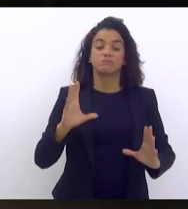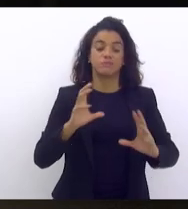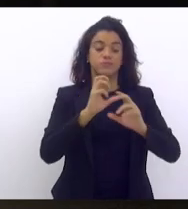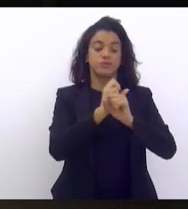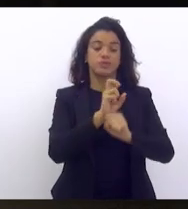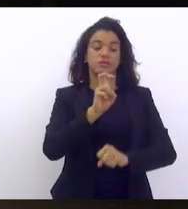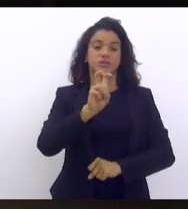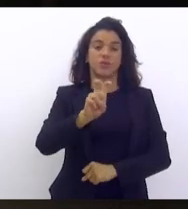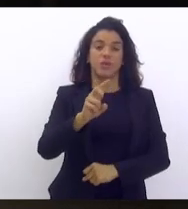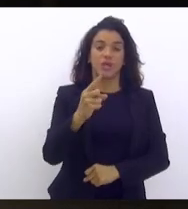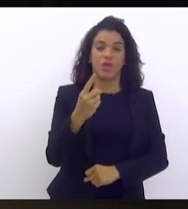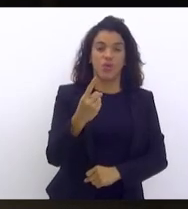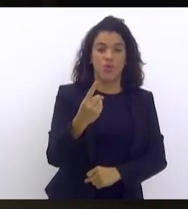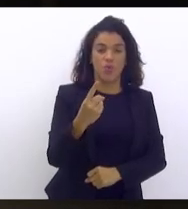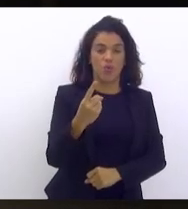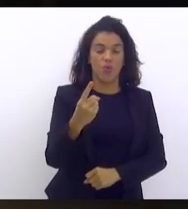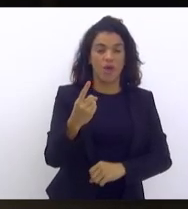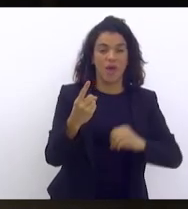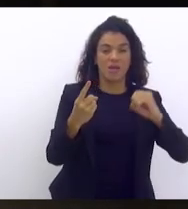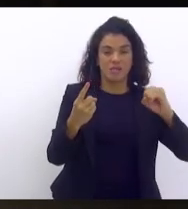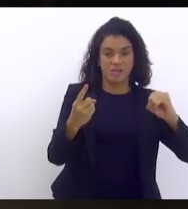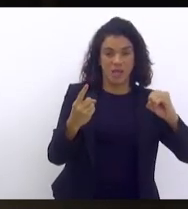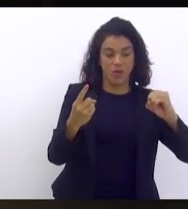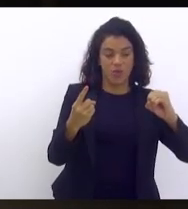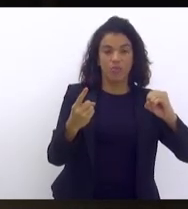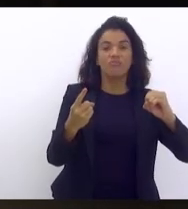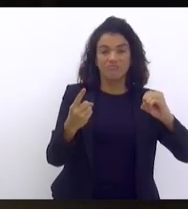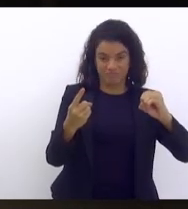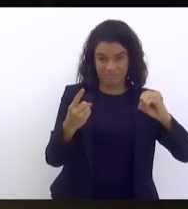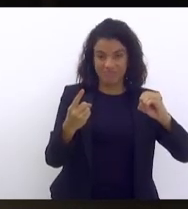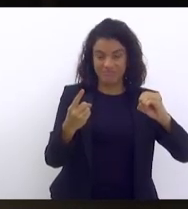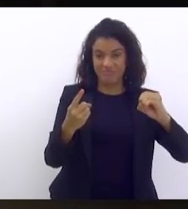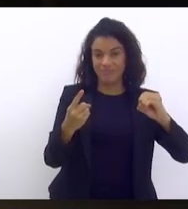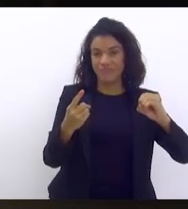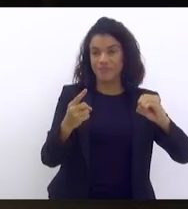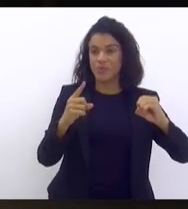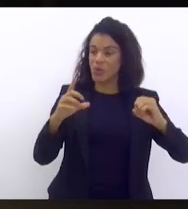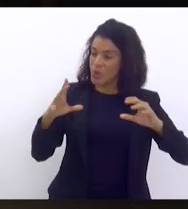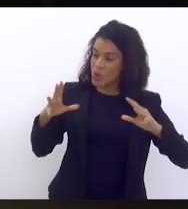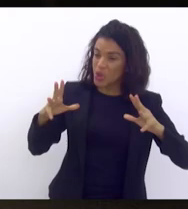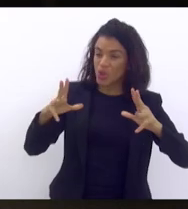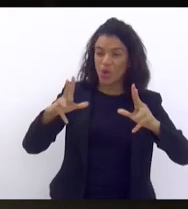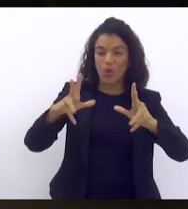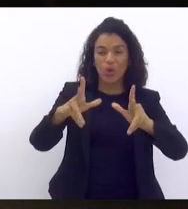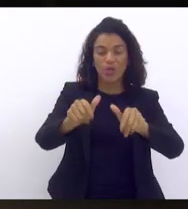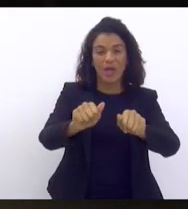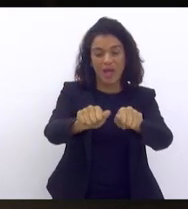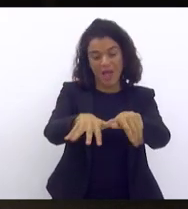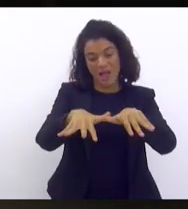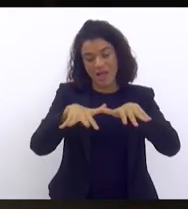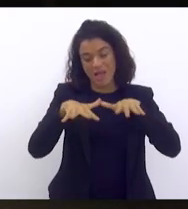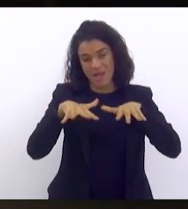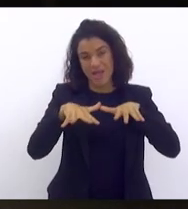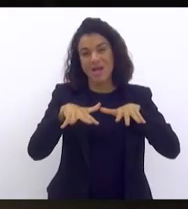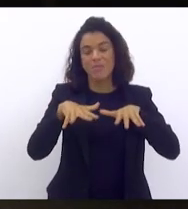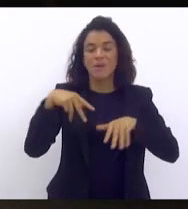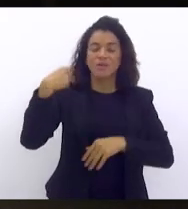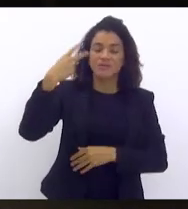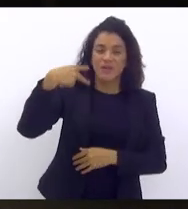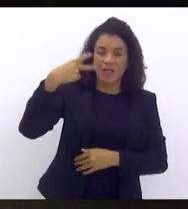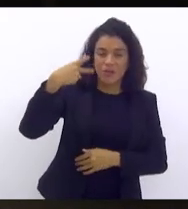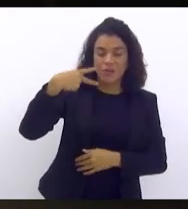51 a 0, ou seja, toda a Câmara Legislativa do município do Rio